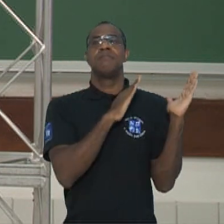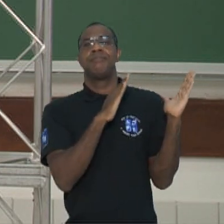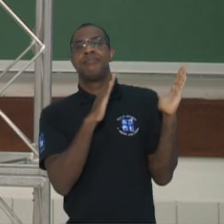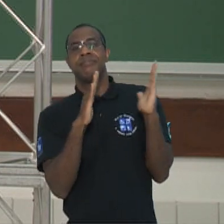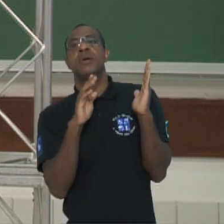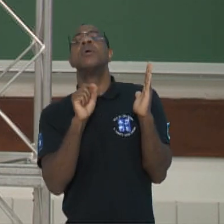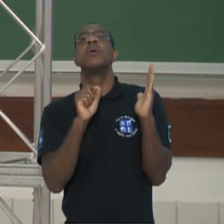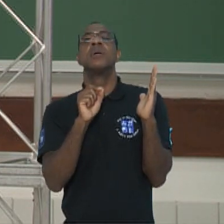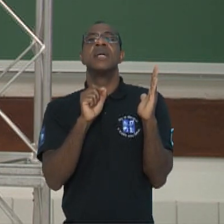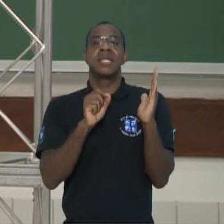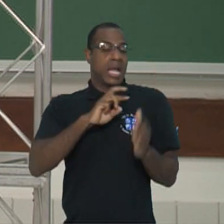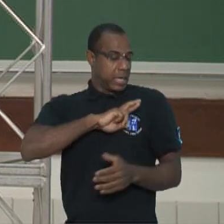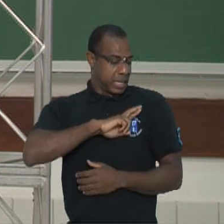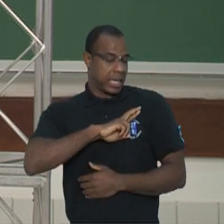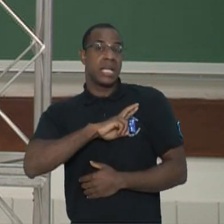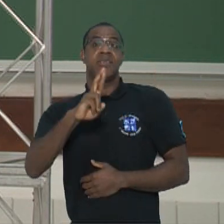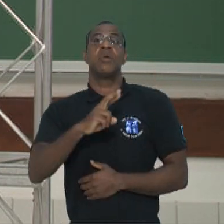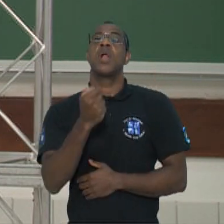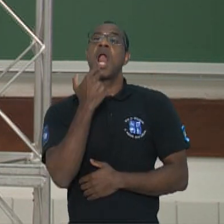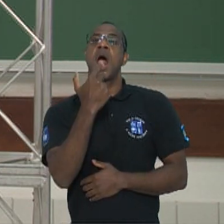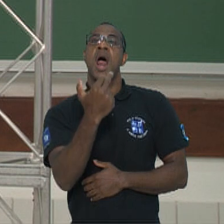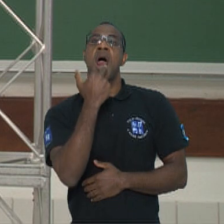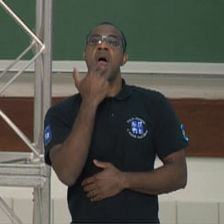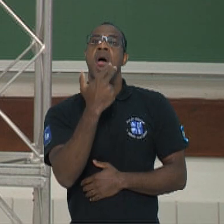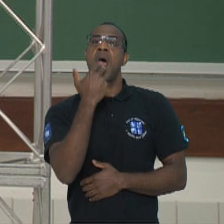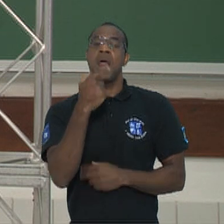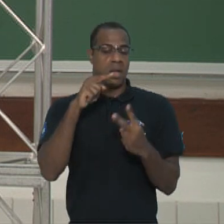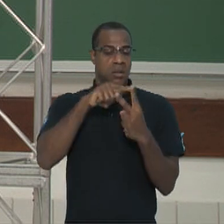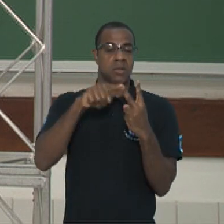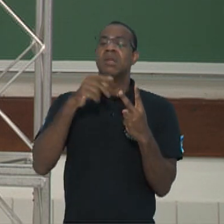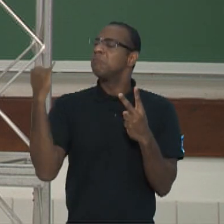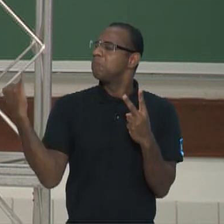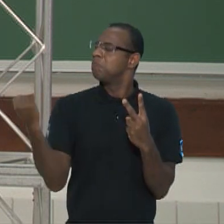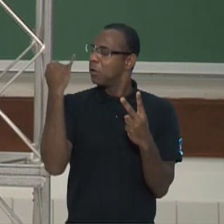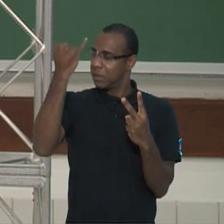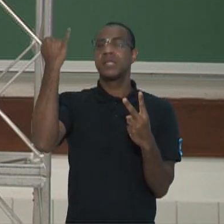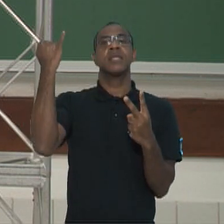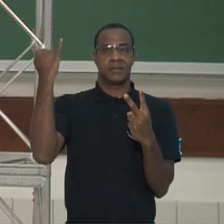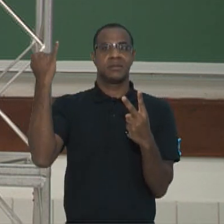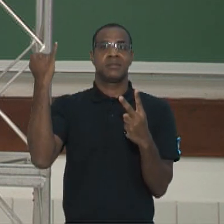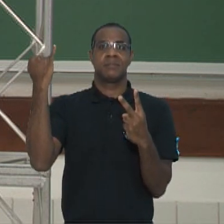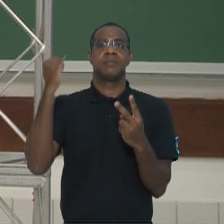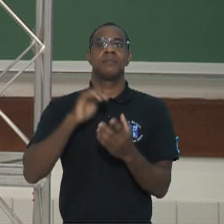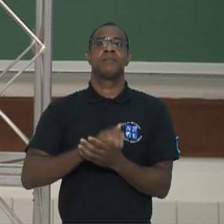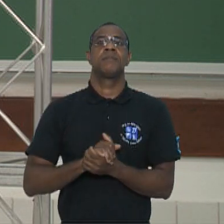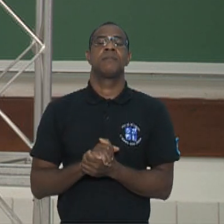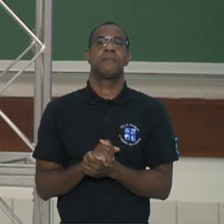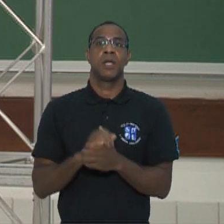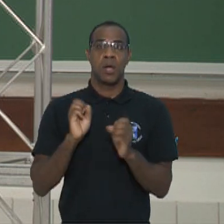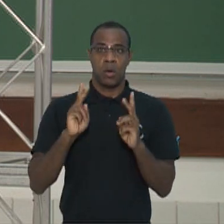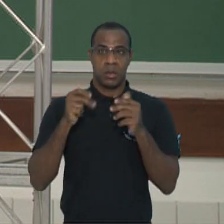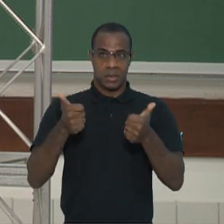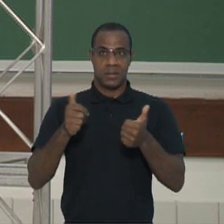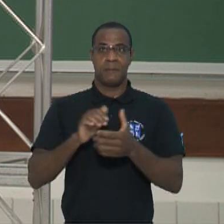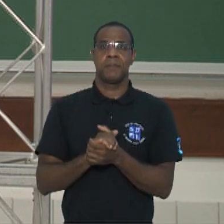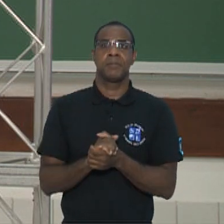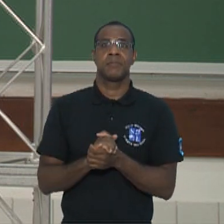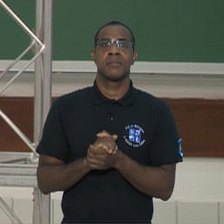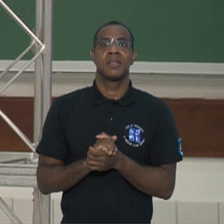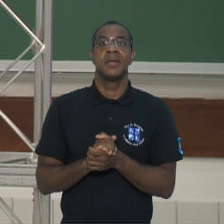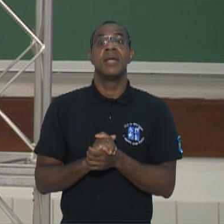partir da religião e do idioma, que são dois elementos bem importantes para essa influência cultural europeia no mundo. Certo? Espero